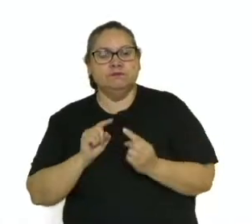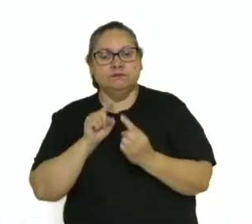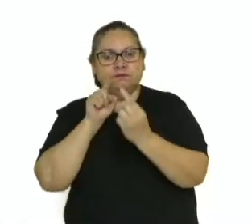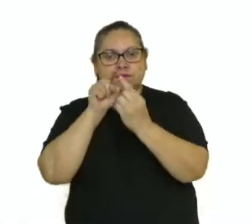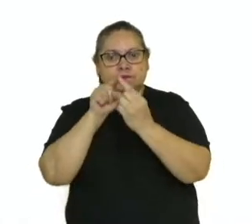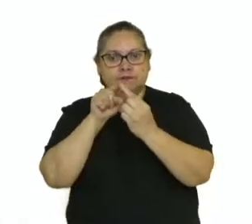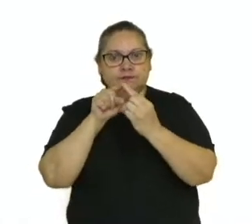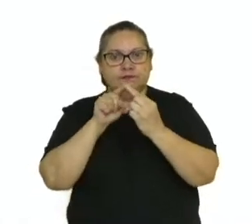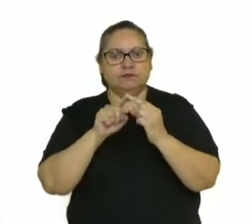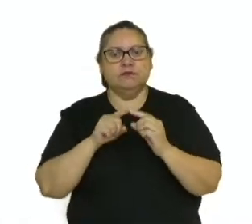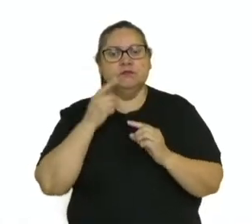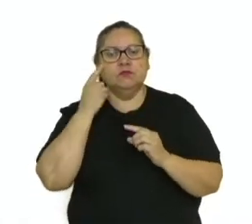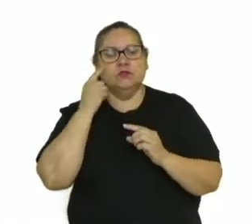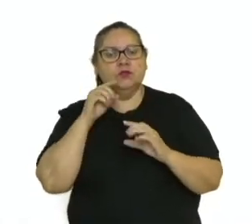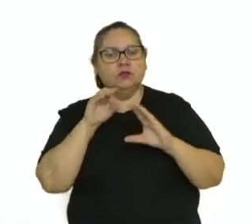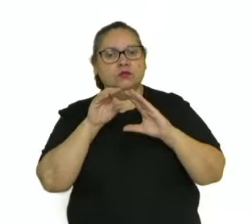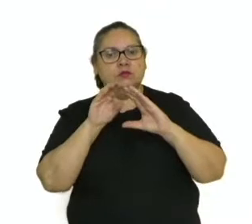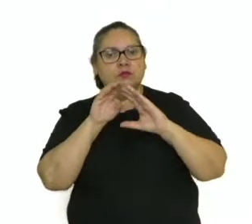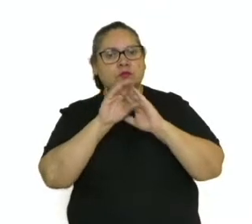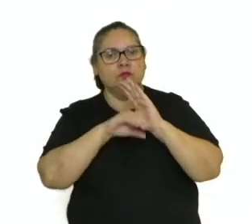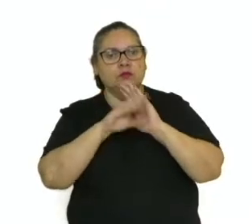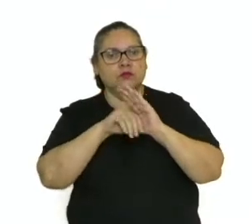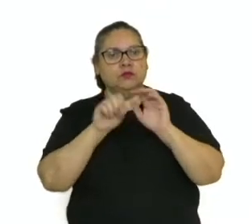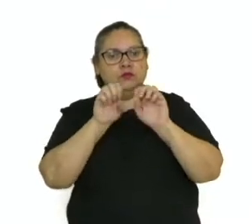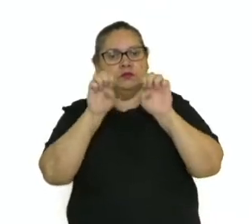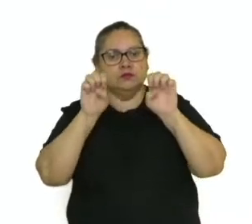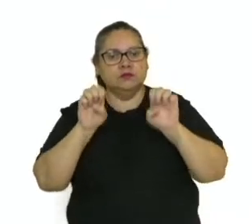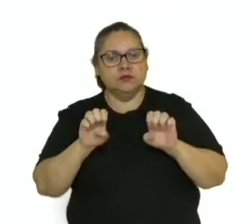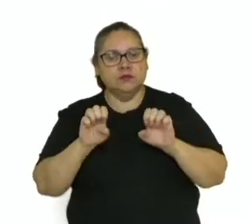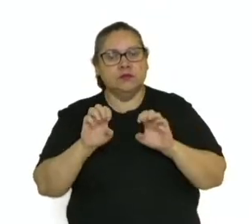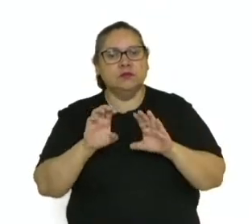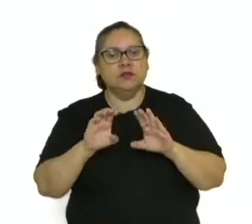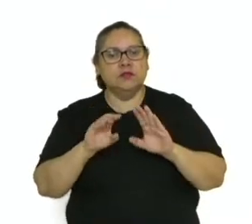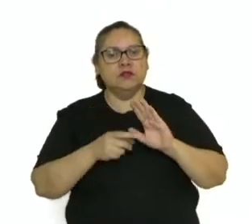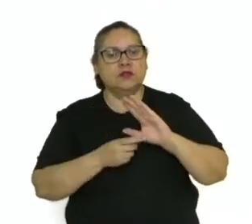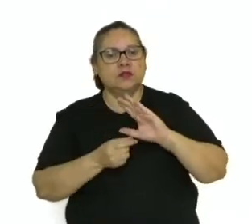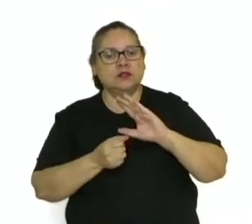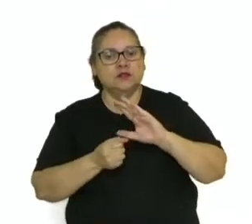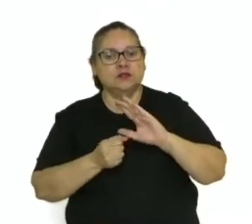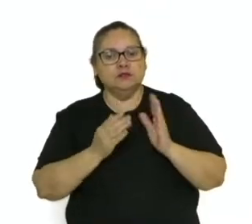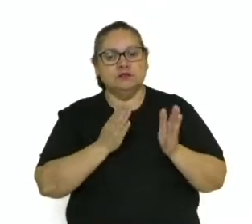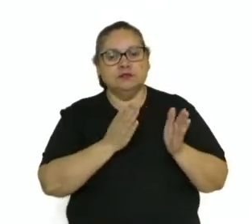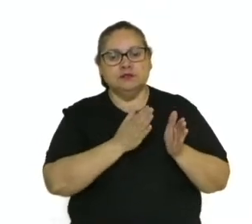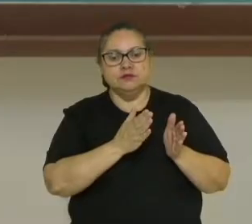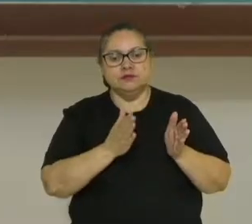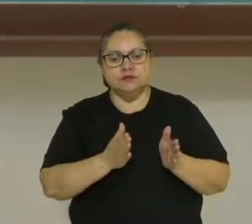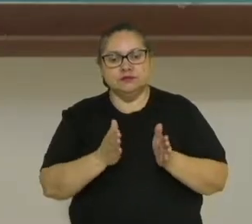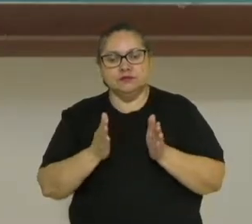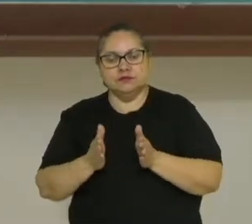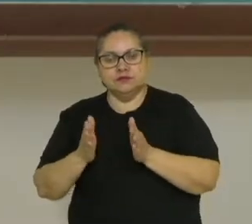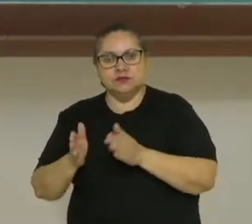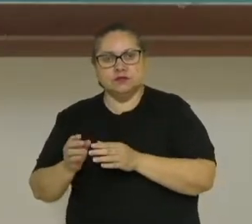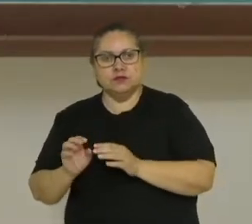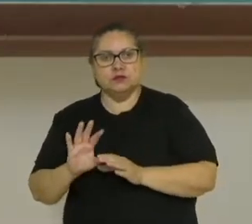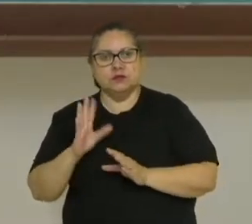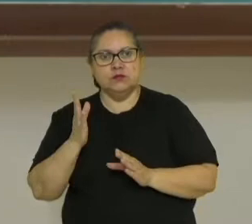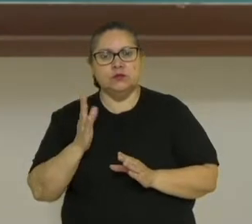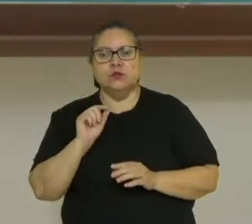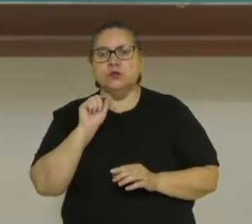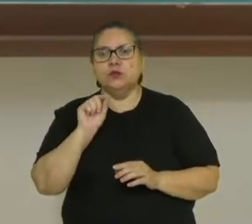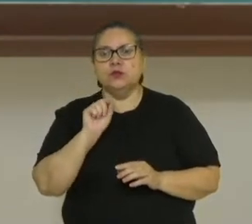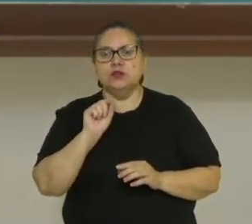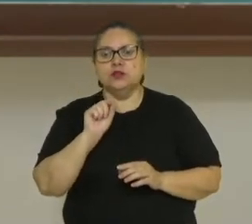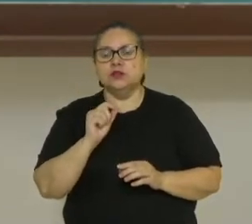o objetivo da aula seria verificar o conceito do sistema capitalista e as suas fases. Mas afinal, o que